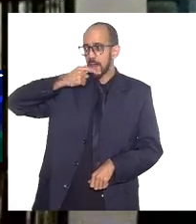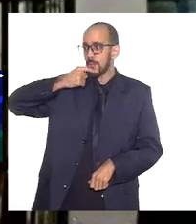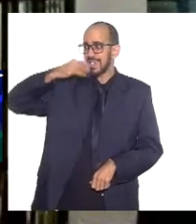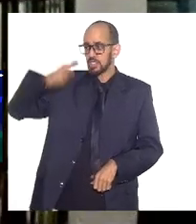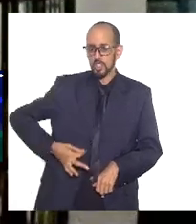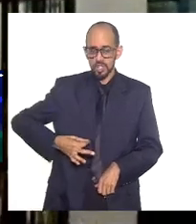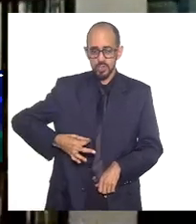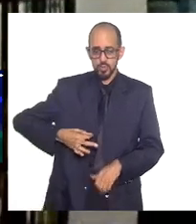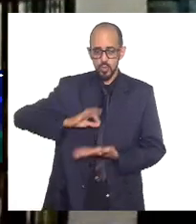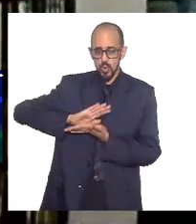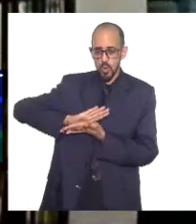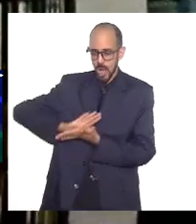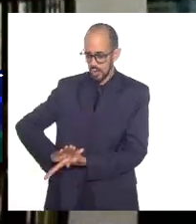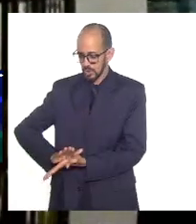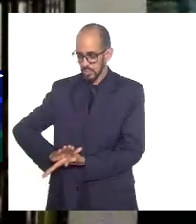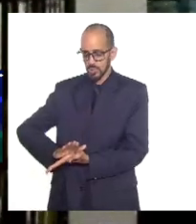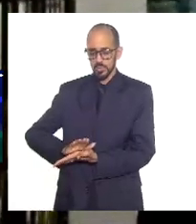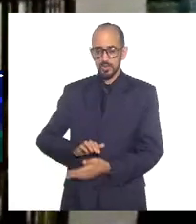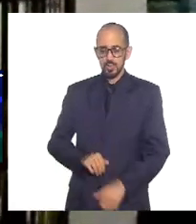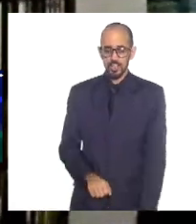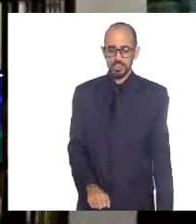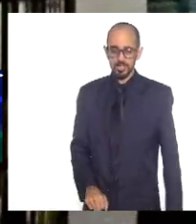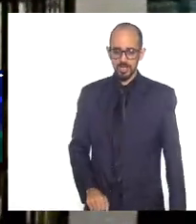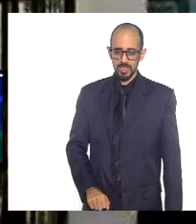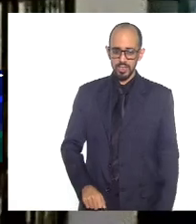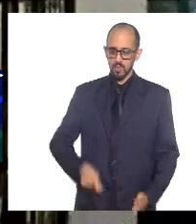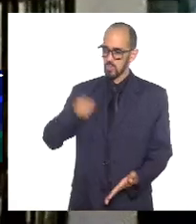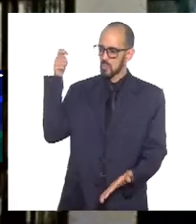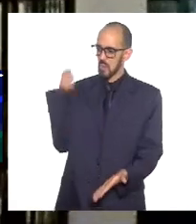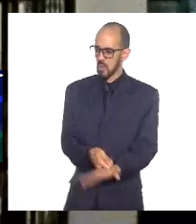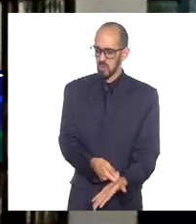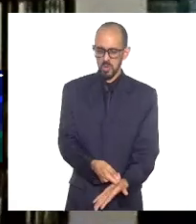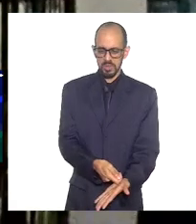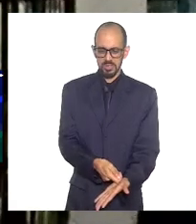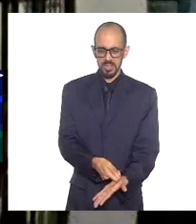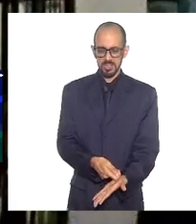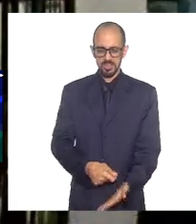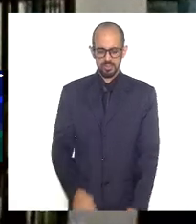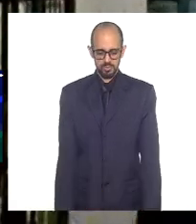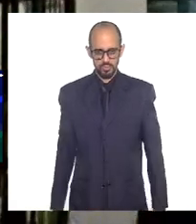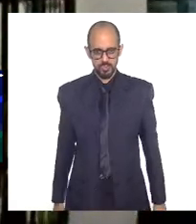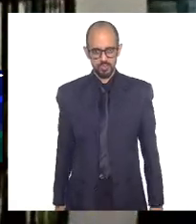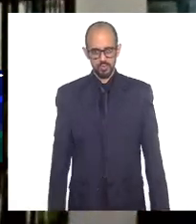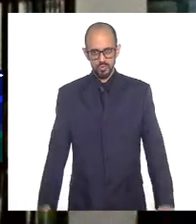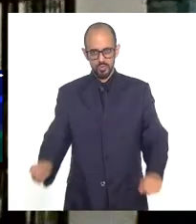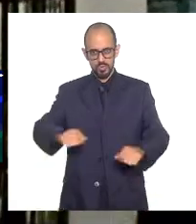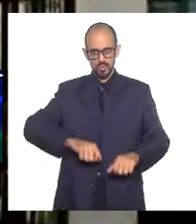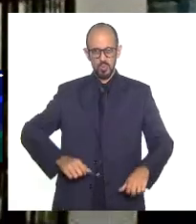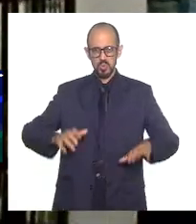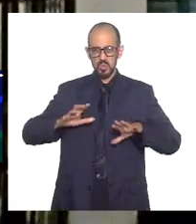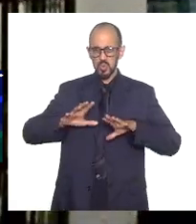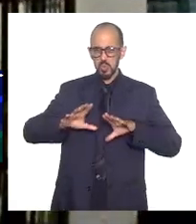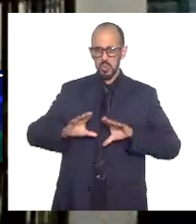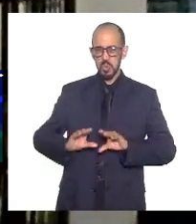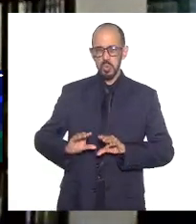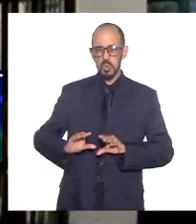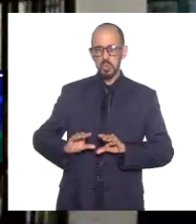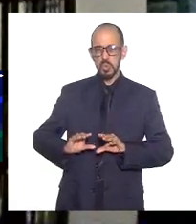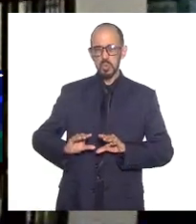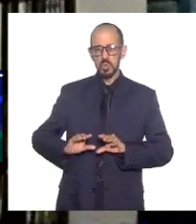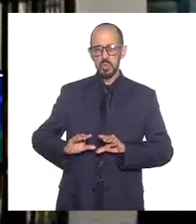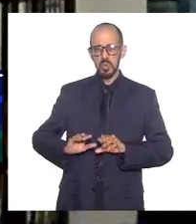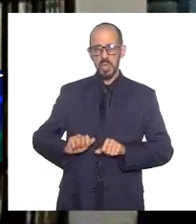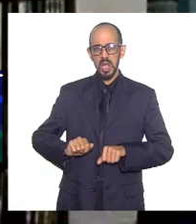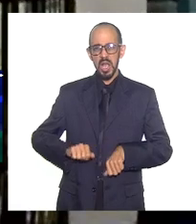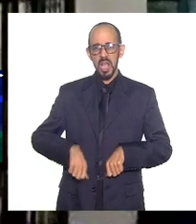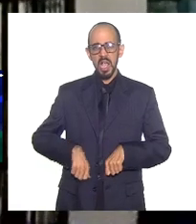o racismo, o autoritarismo, o obscurantismo,